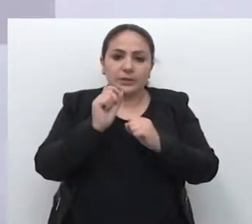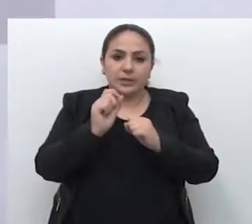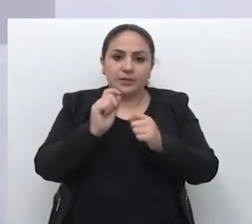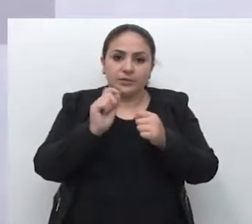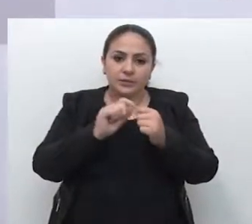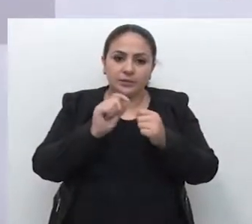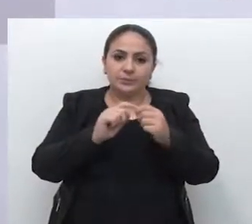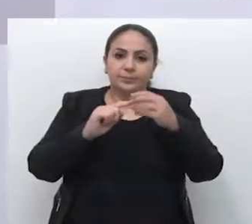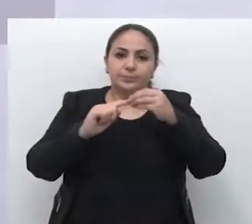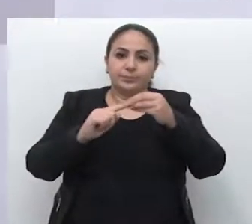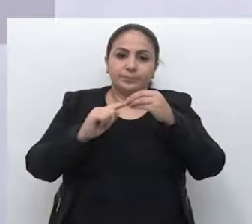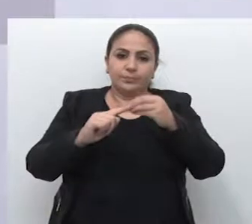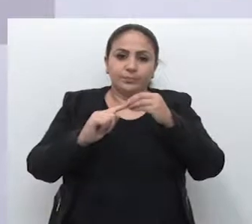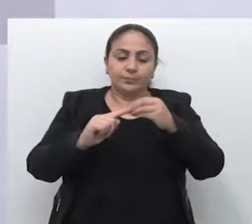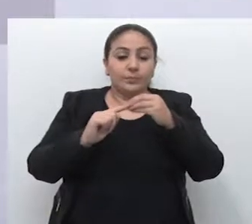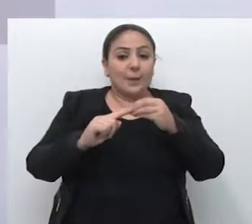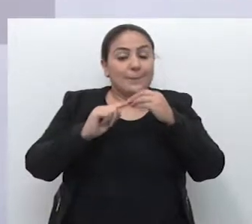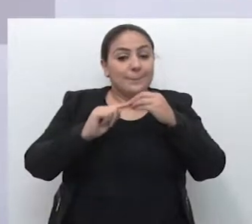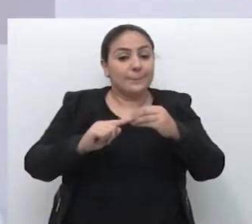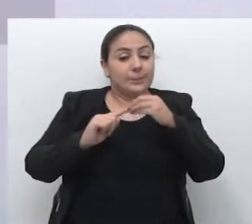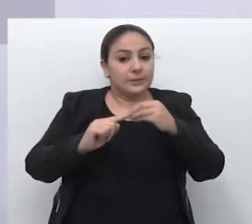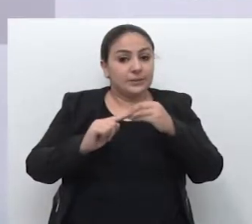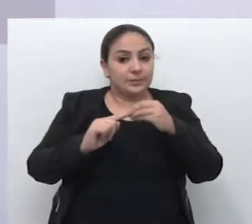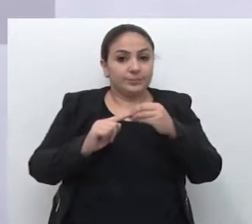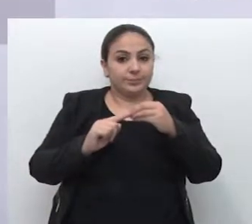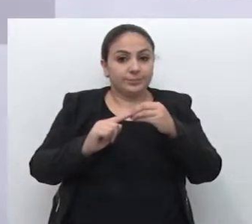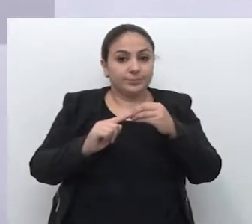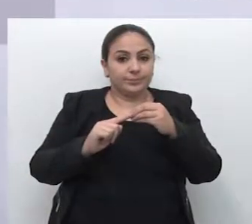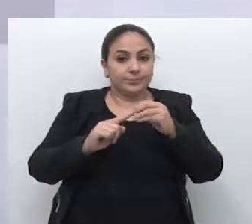possibilite que isso seja feito principalmente